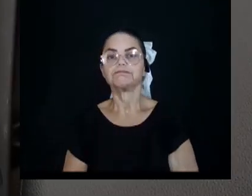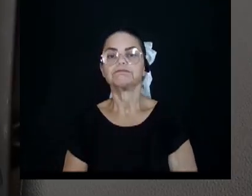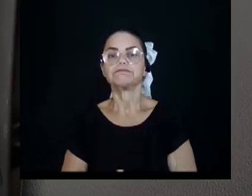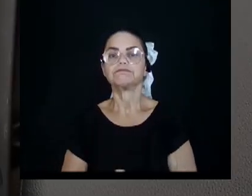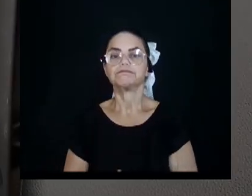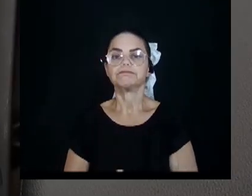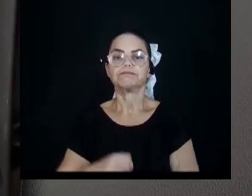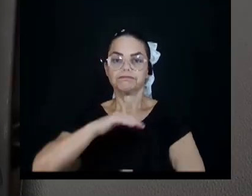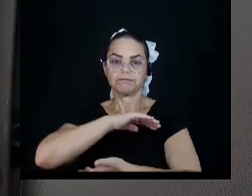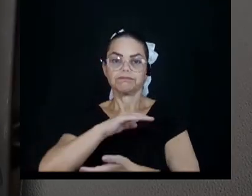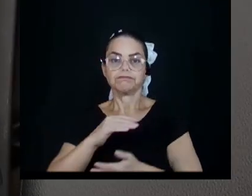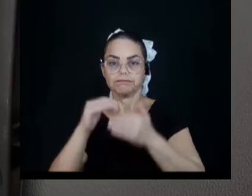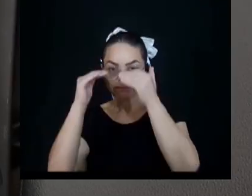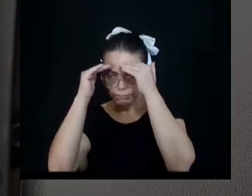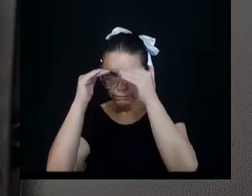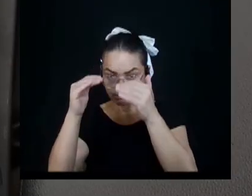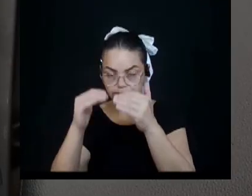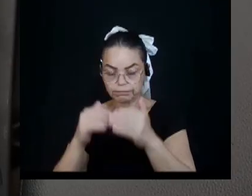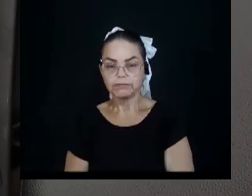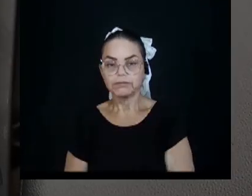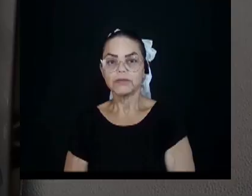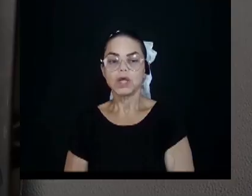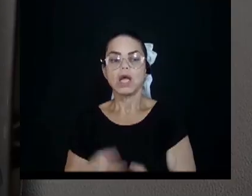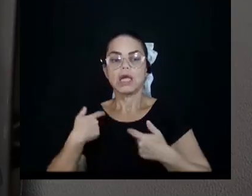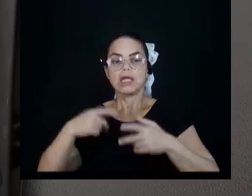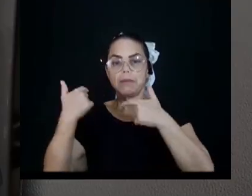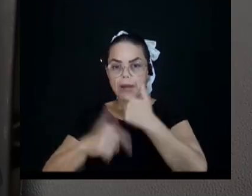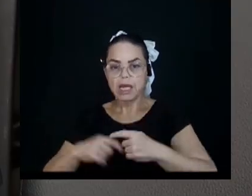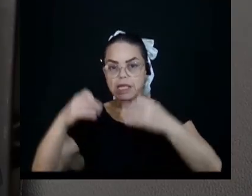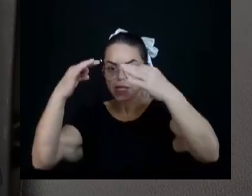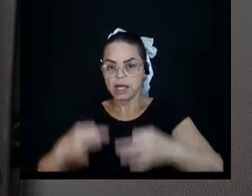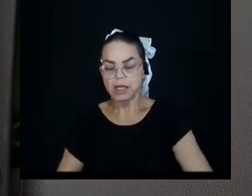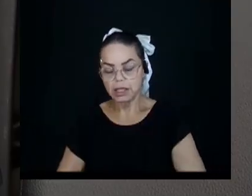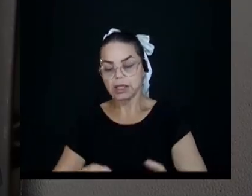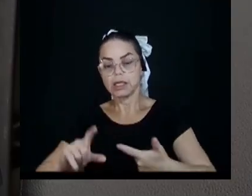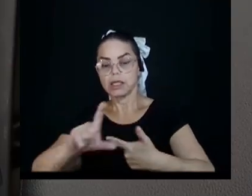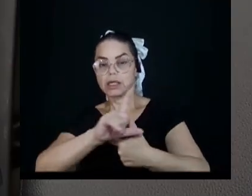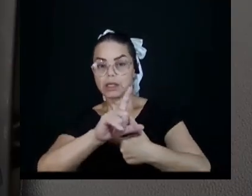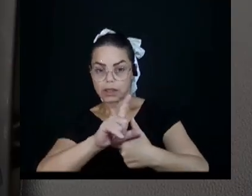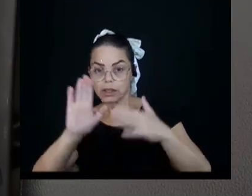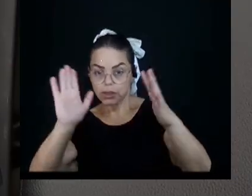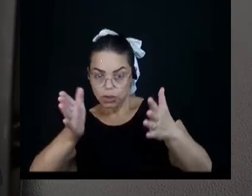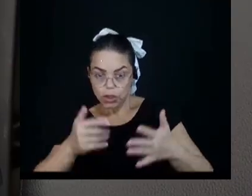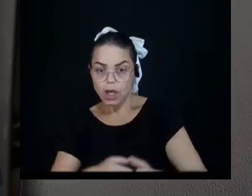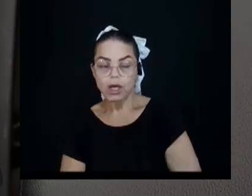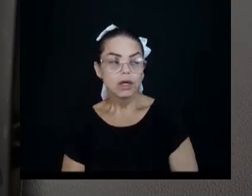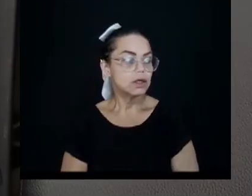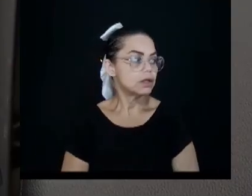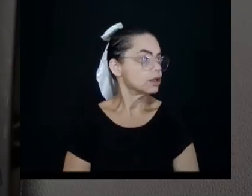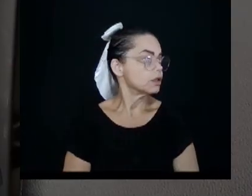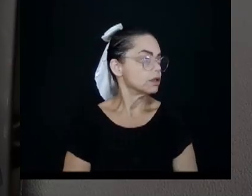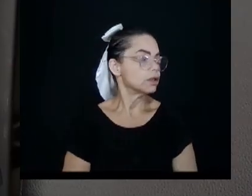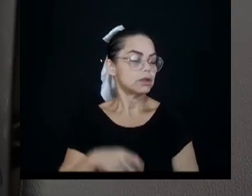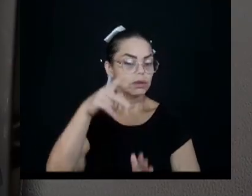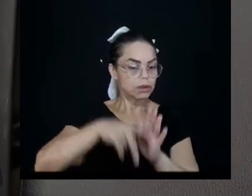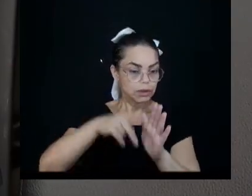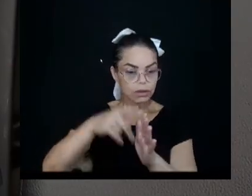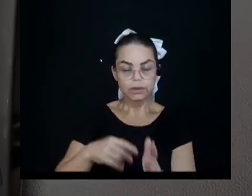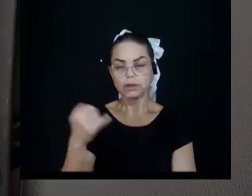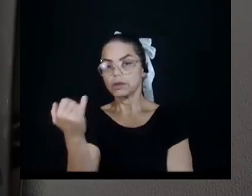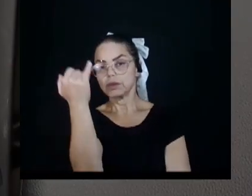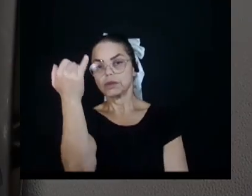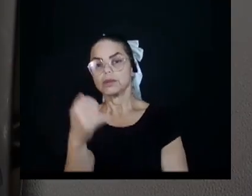função de, além de legislar, como ela já faz, votando projetos que são relevantes para a cidade, que ela